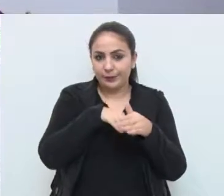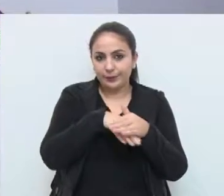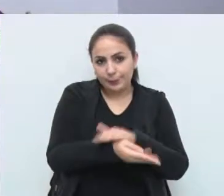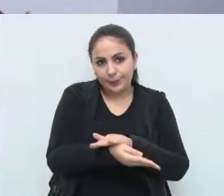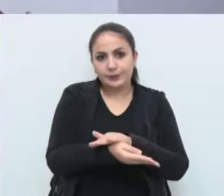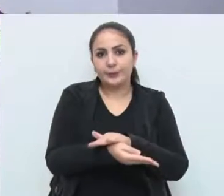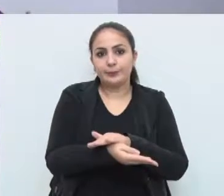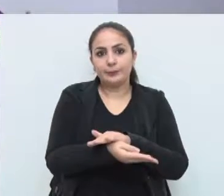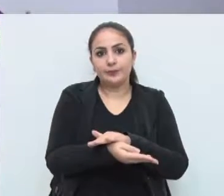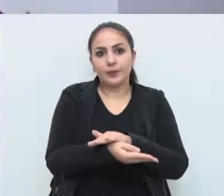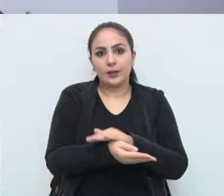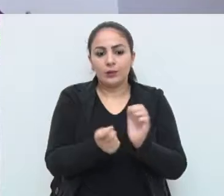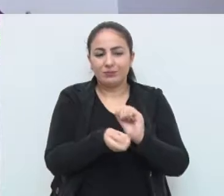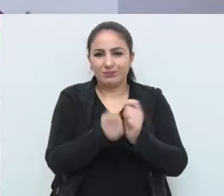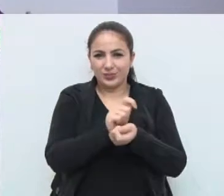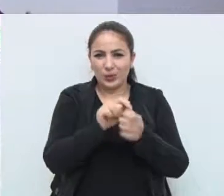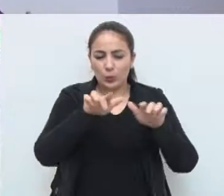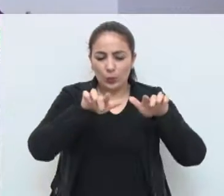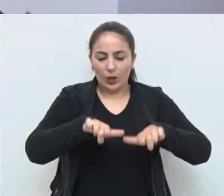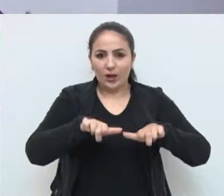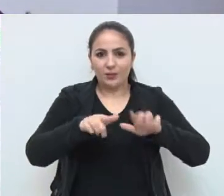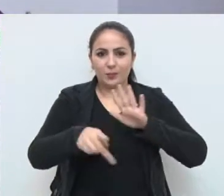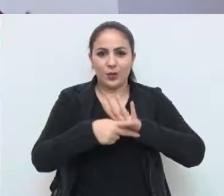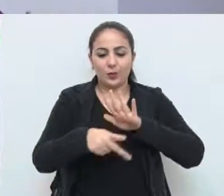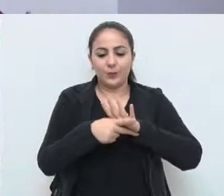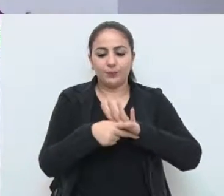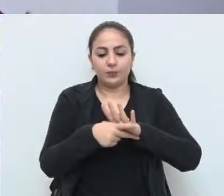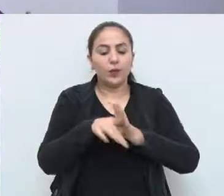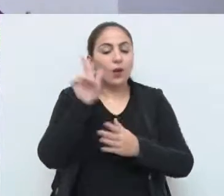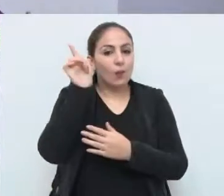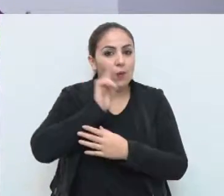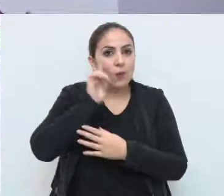adaptação onde conseguiram